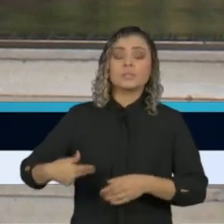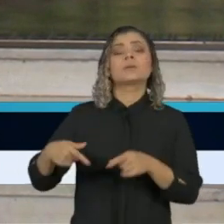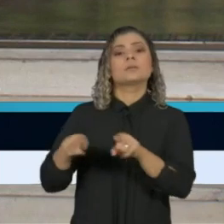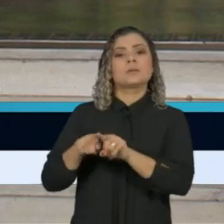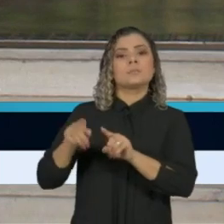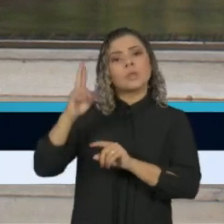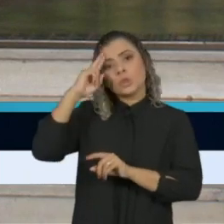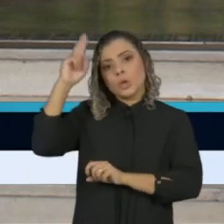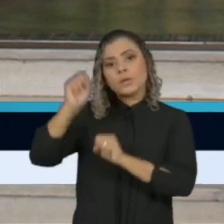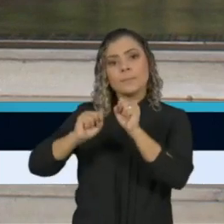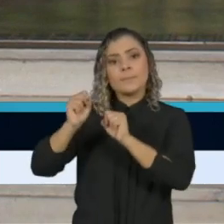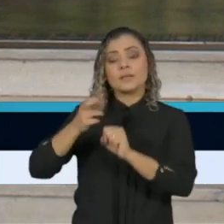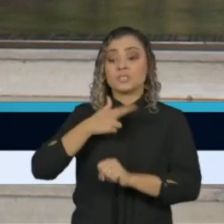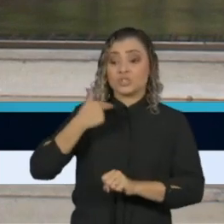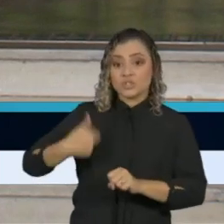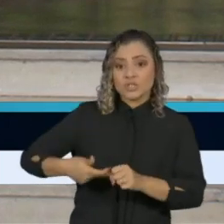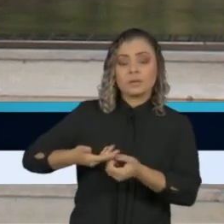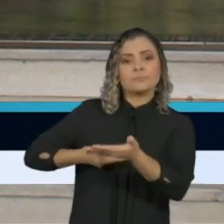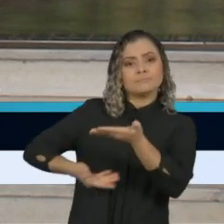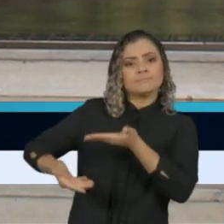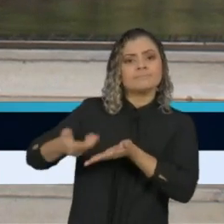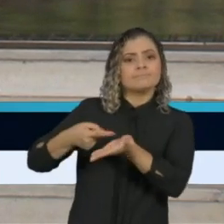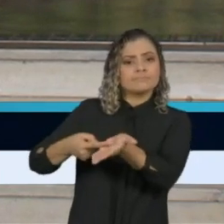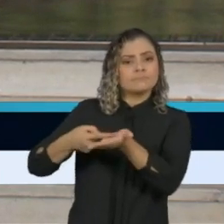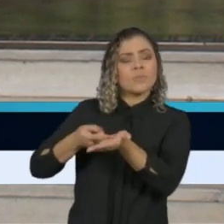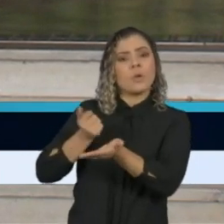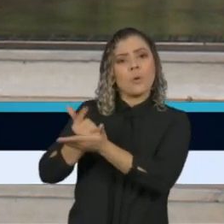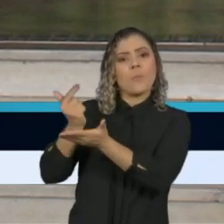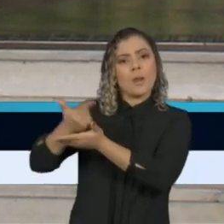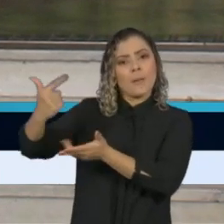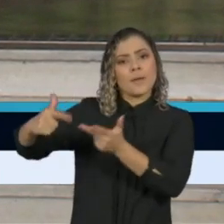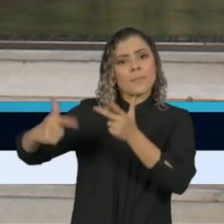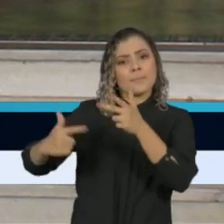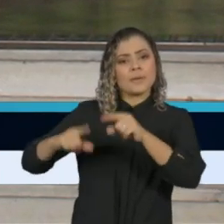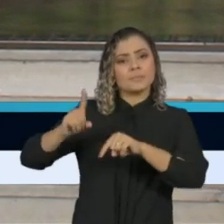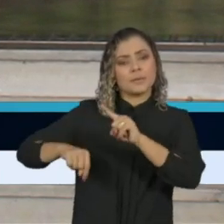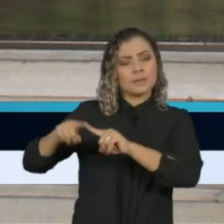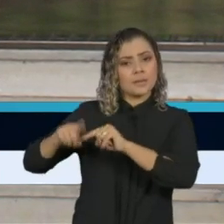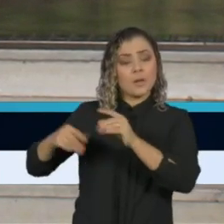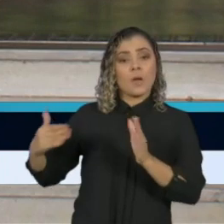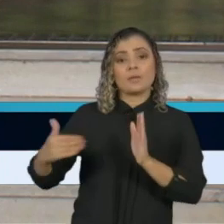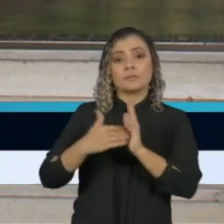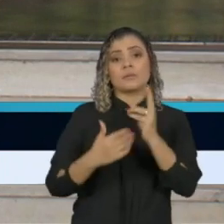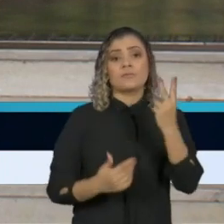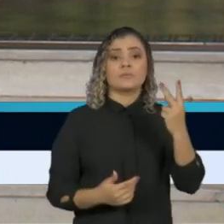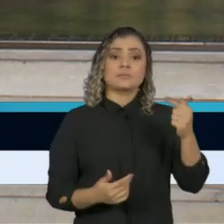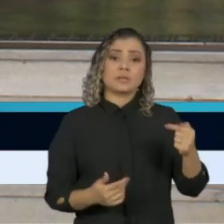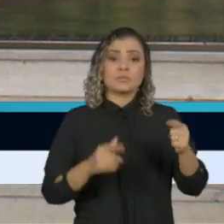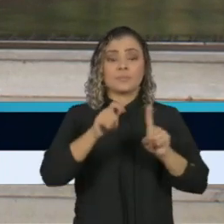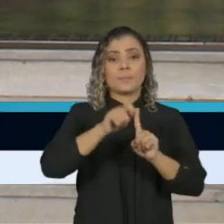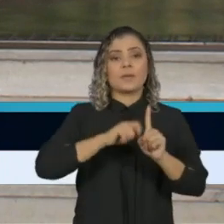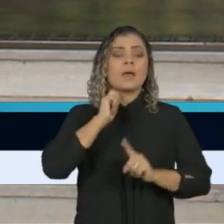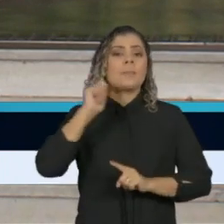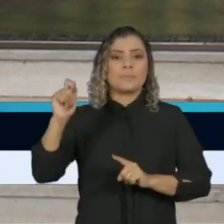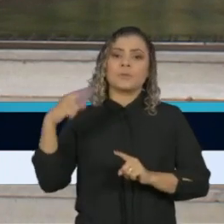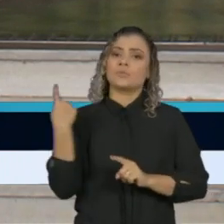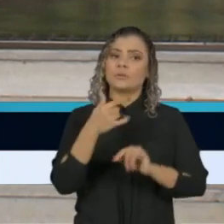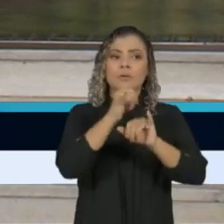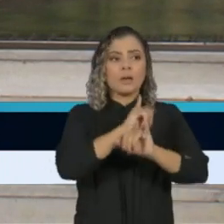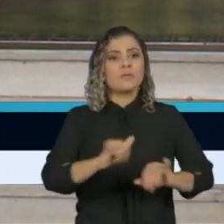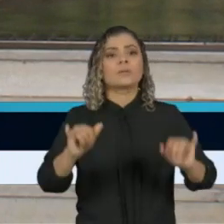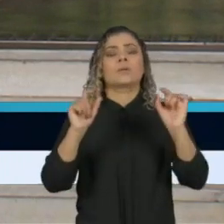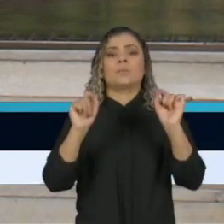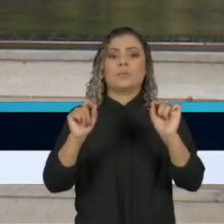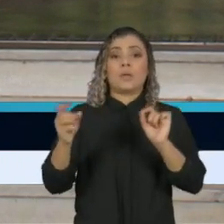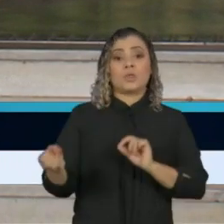com empresas chinesas para proceder novas compras de máscaras e até o dia 27 de abril poderemos anunciar